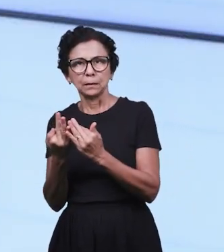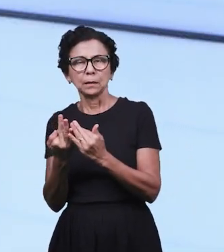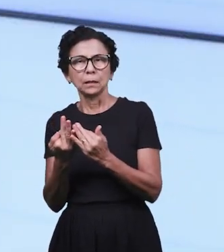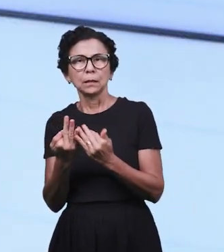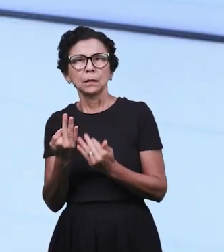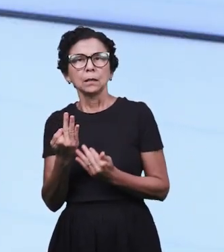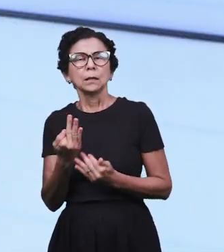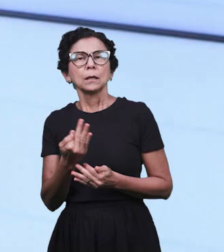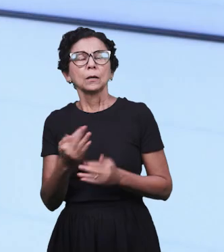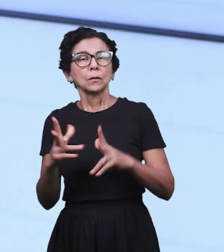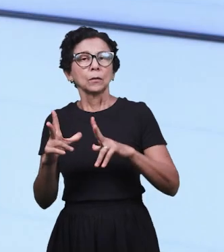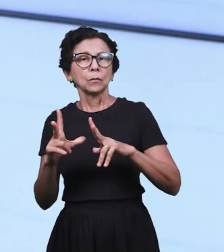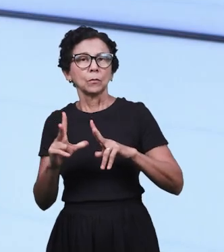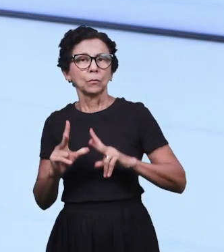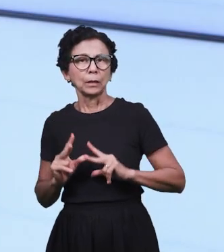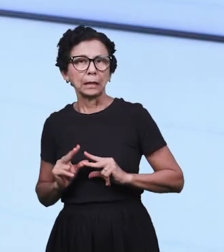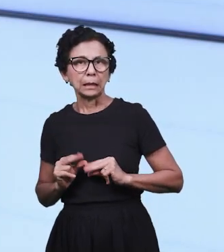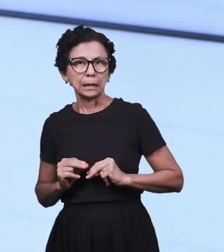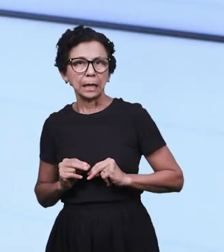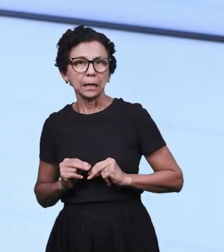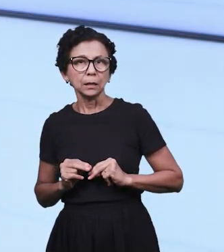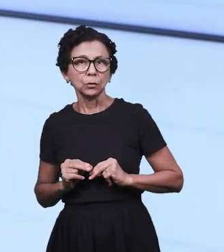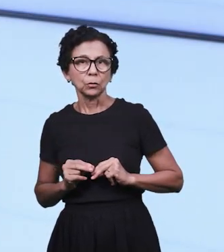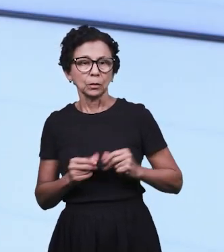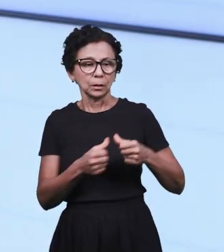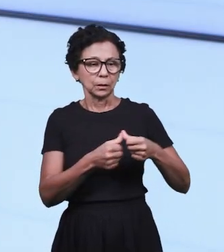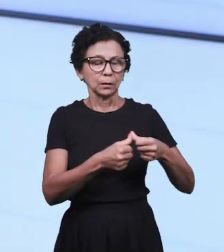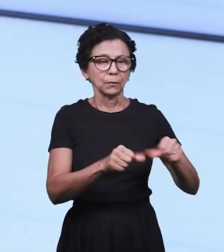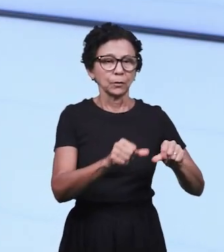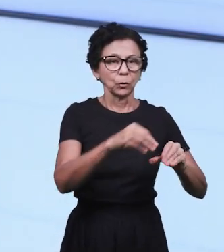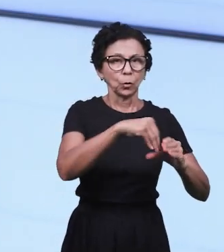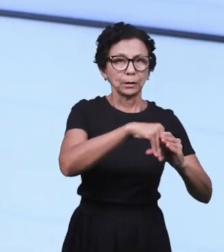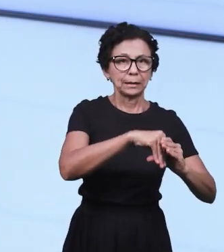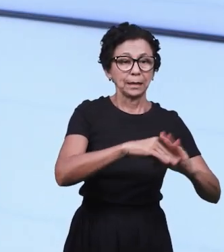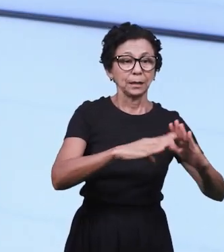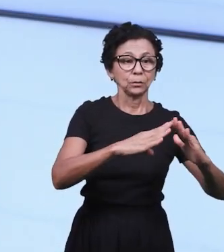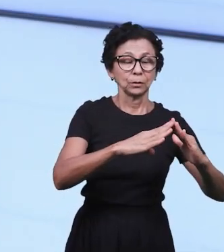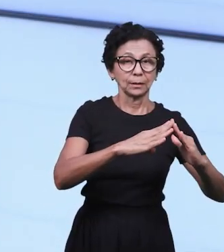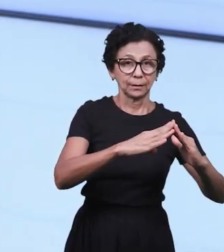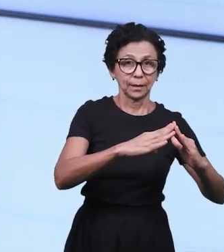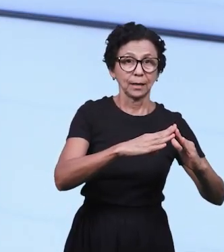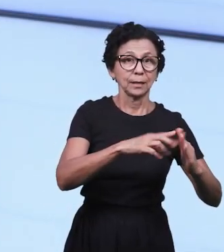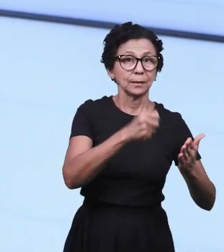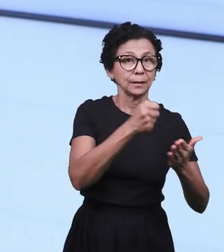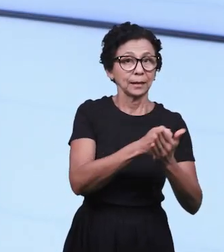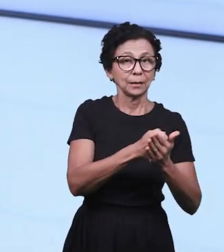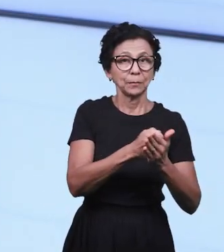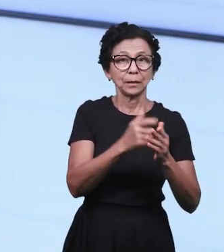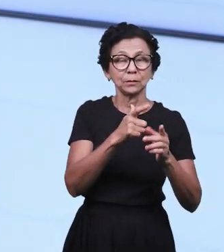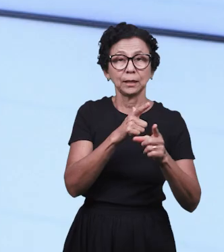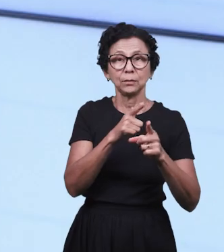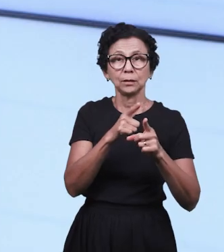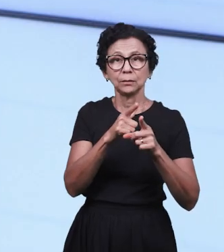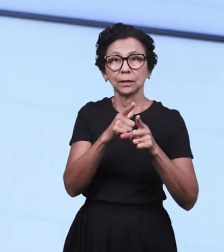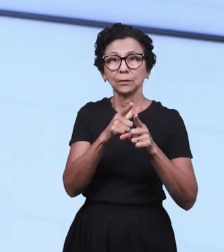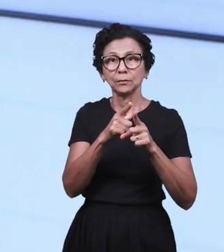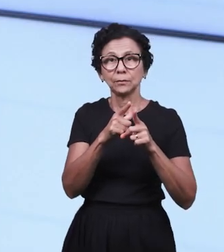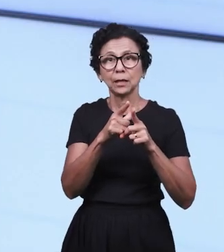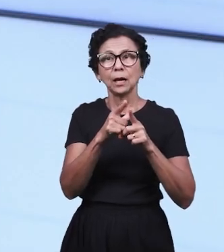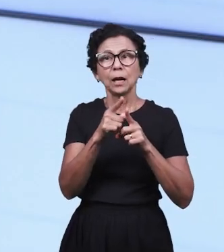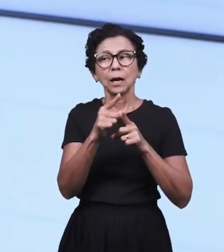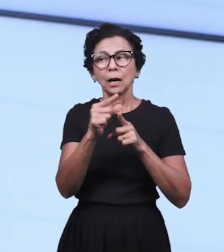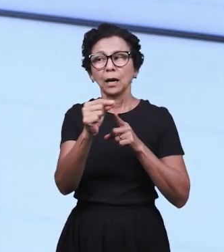Aquele herdeiro que ficou no imóvel, ele tem o dever de pagar o aluguel, né, para todos